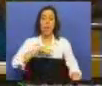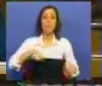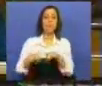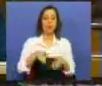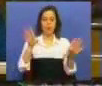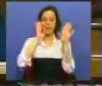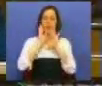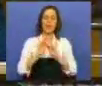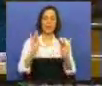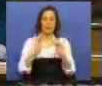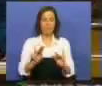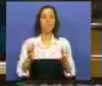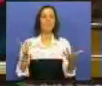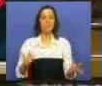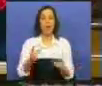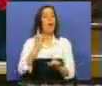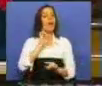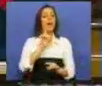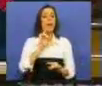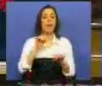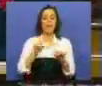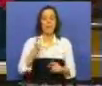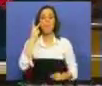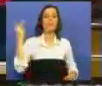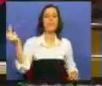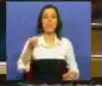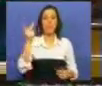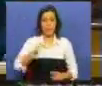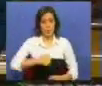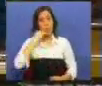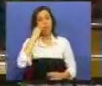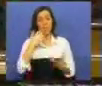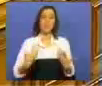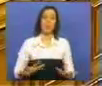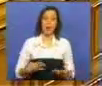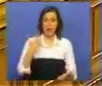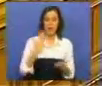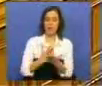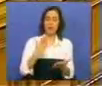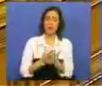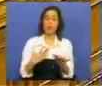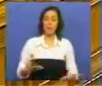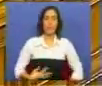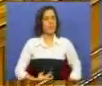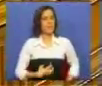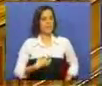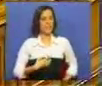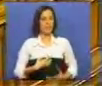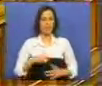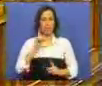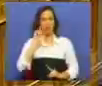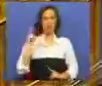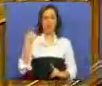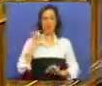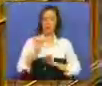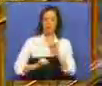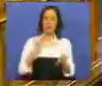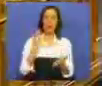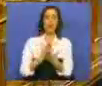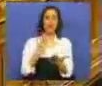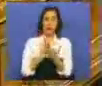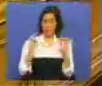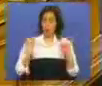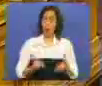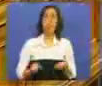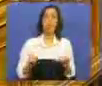a educação é demarcadora, sobretudo porque vivemos uma crise nas escolas. O sentimento dominante em relação à escola de